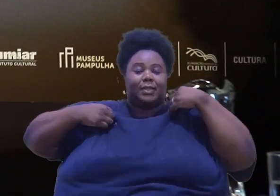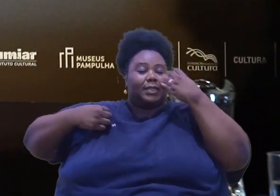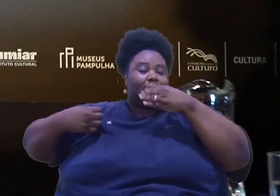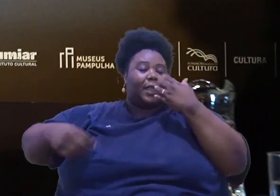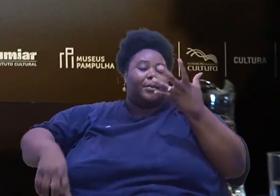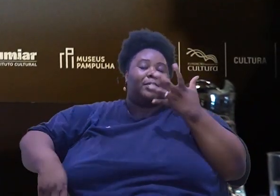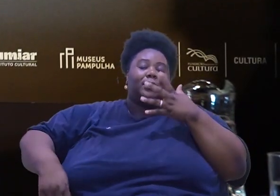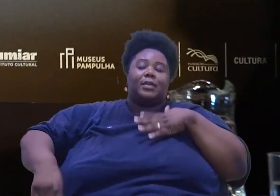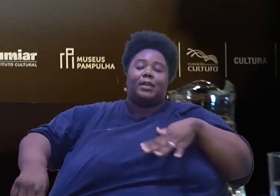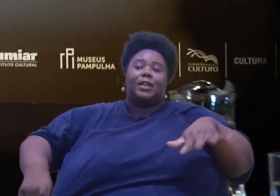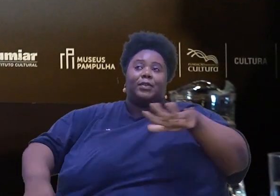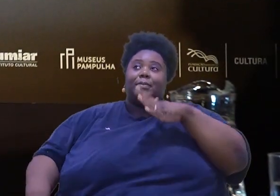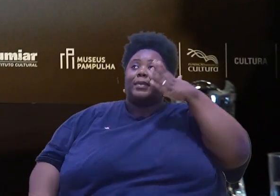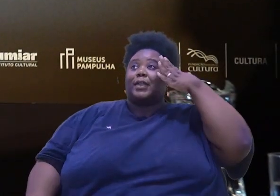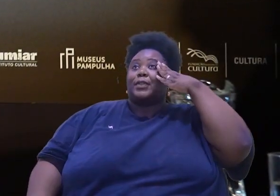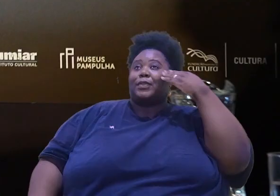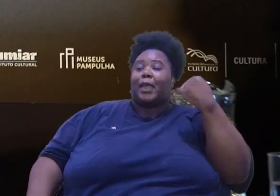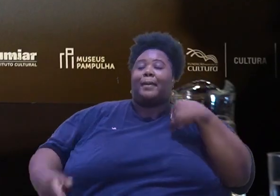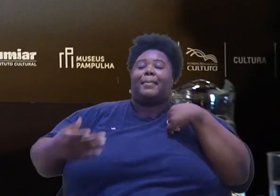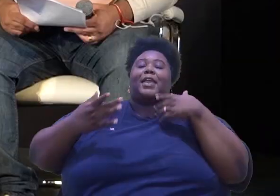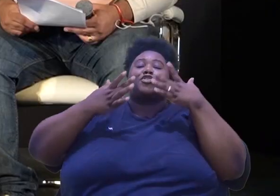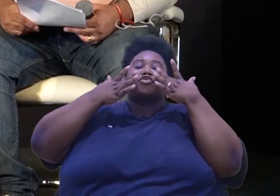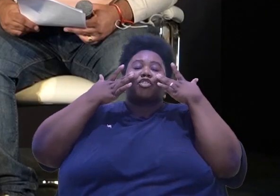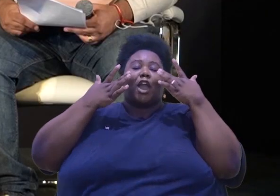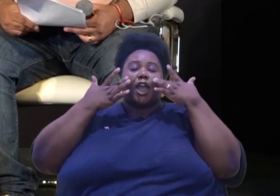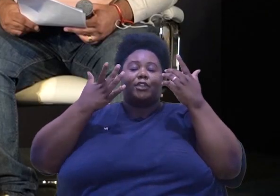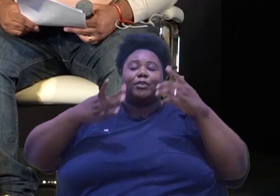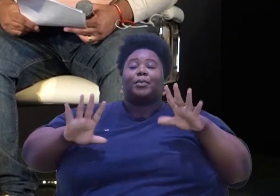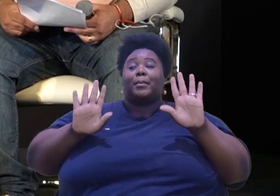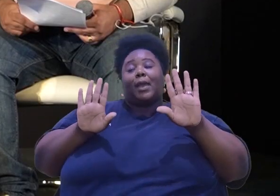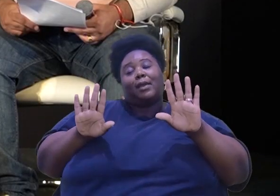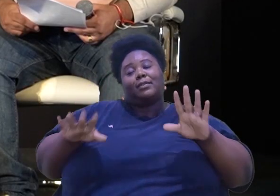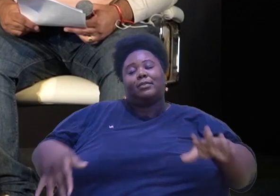queria o espaço do saber interpretar, mas